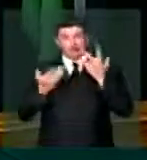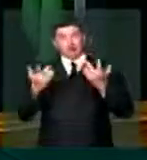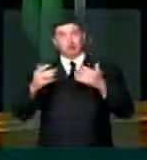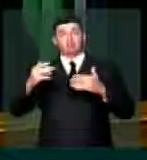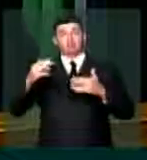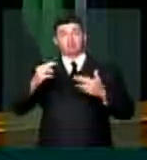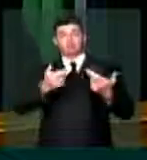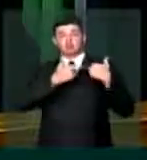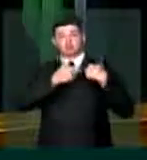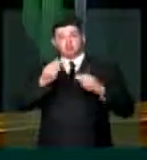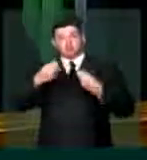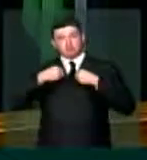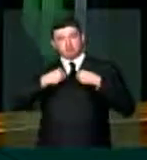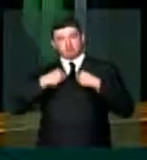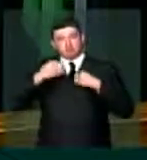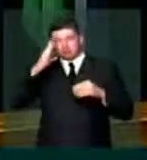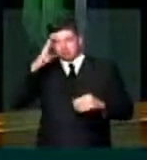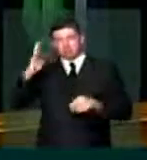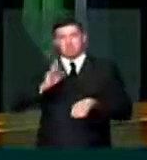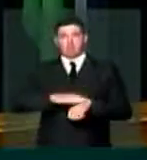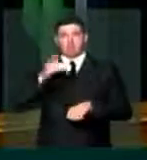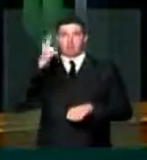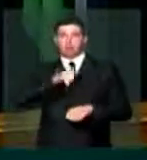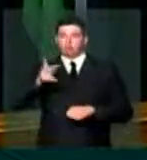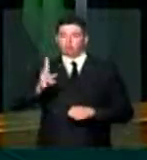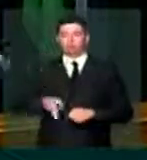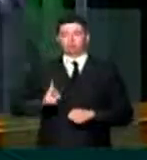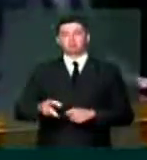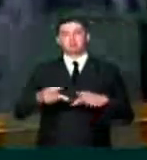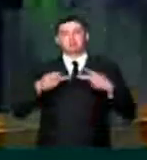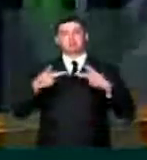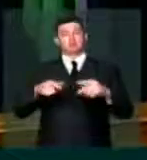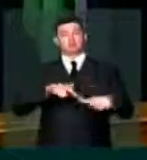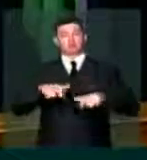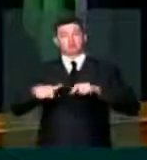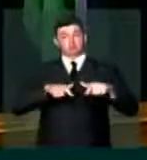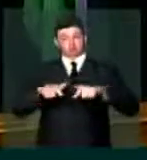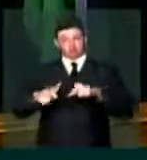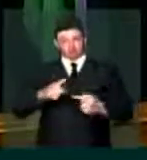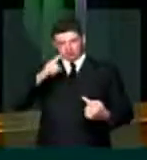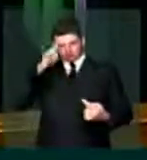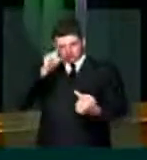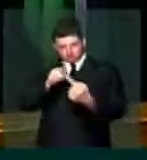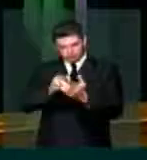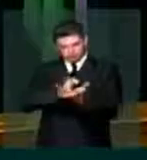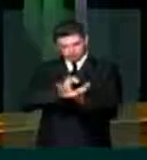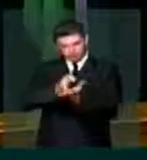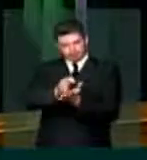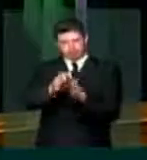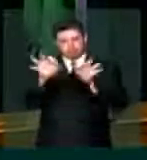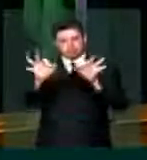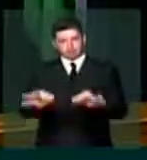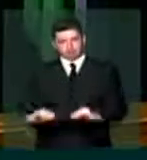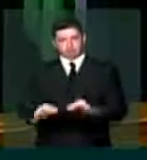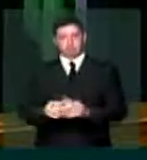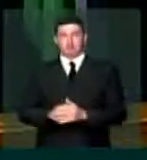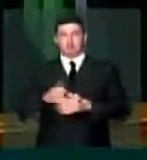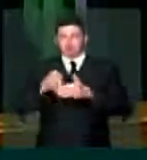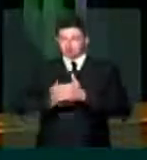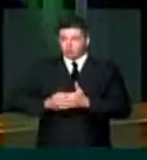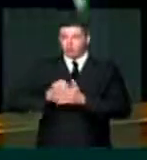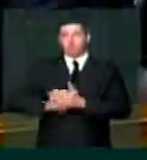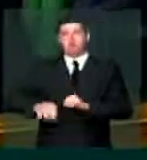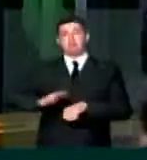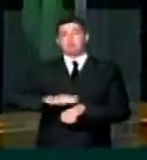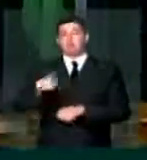a responsabilidade maior ainda de continuar mantendo um projeto de trabalho, de coerência, de dedicação àqueles